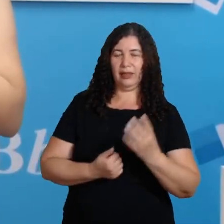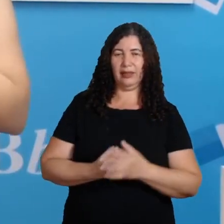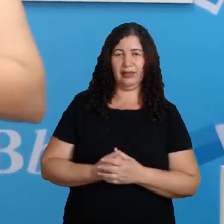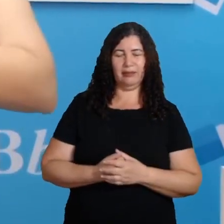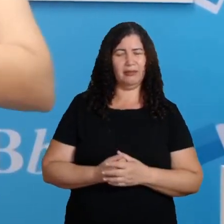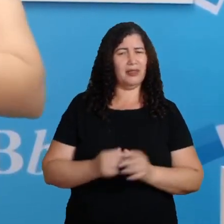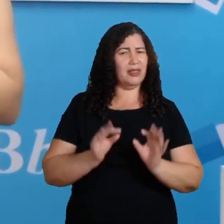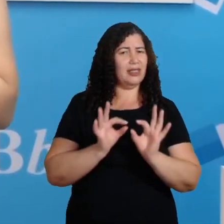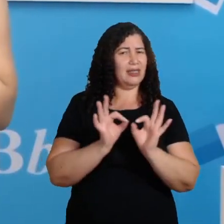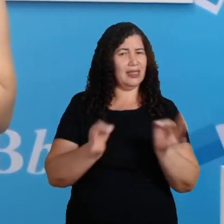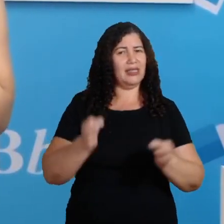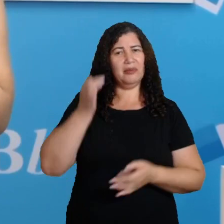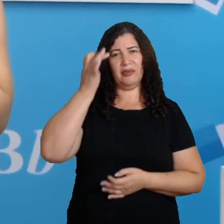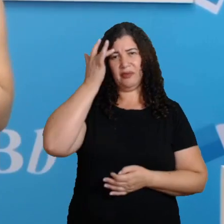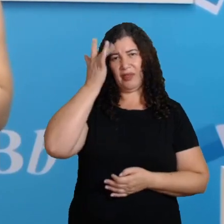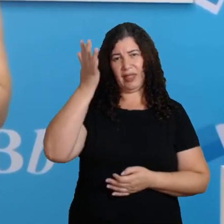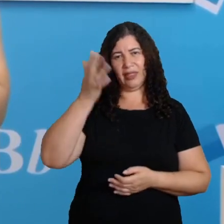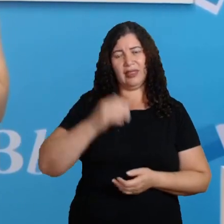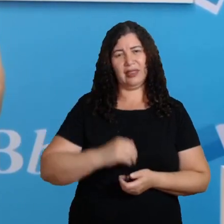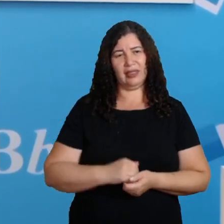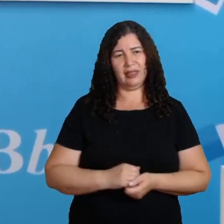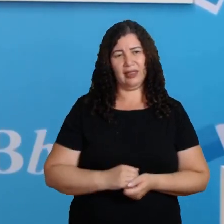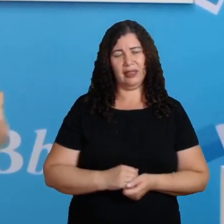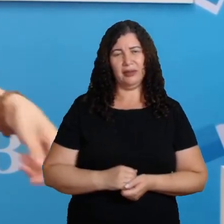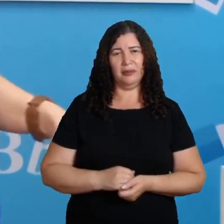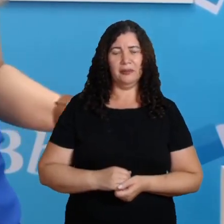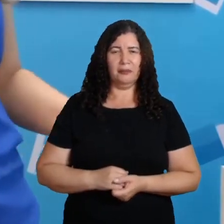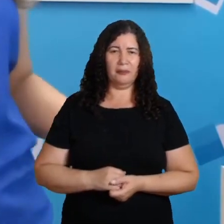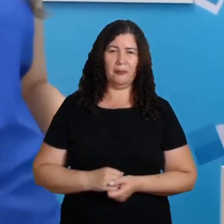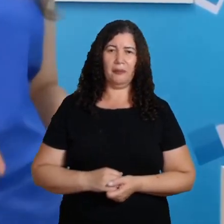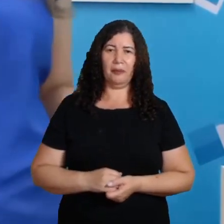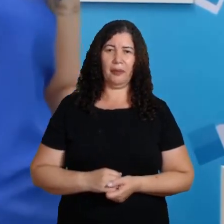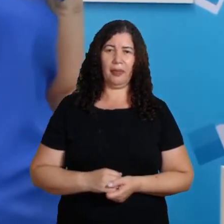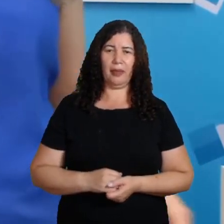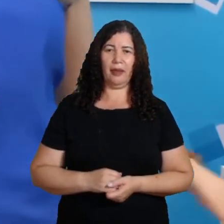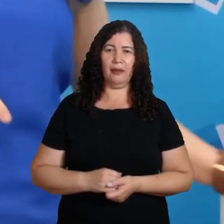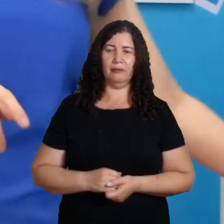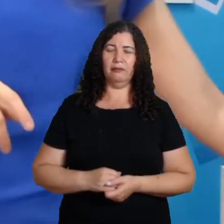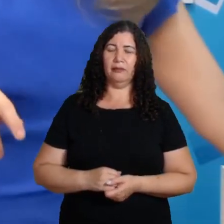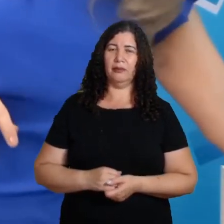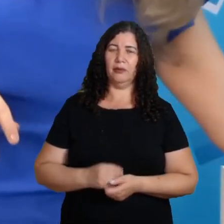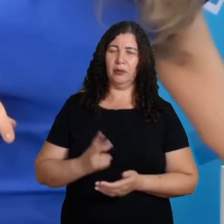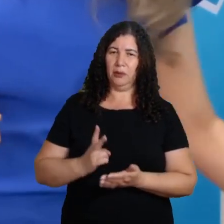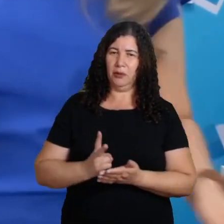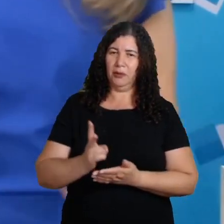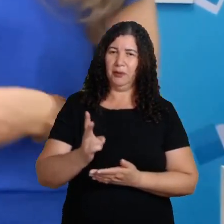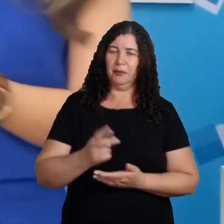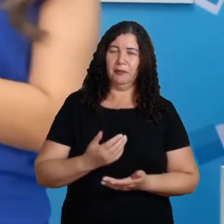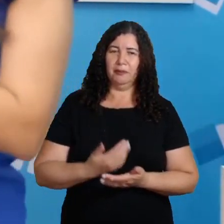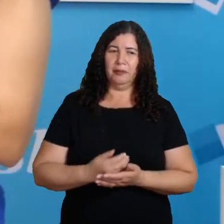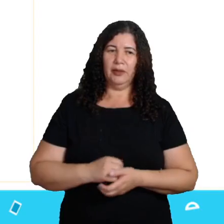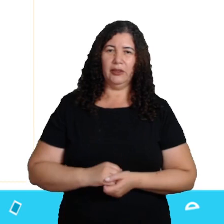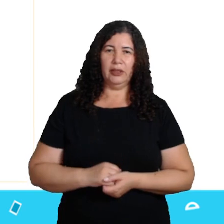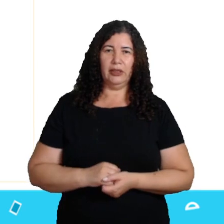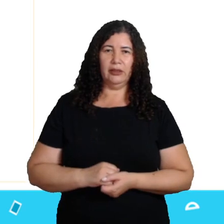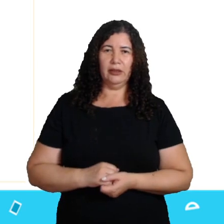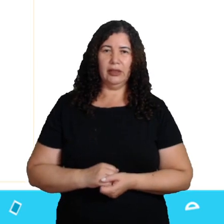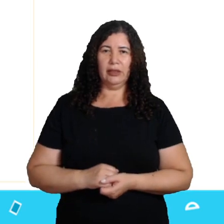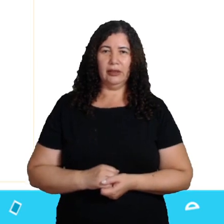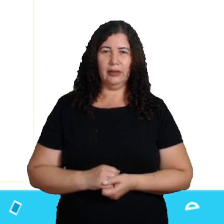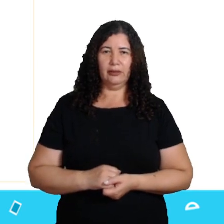como é fácil? Viram como é simples e útil? Então, nós vamos seguir, tá bom?